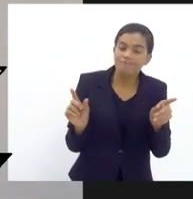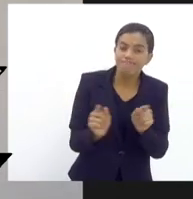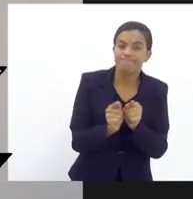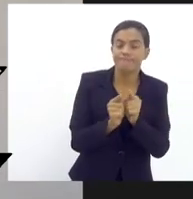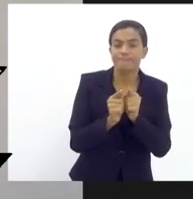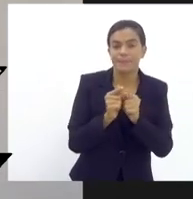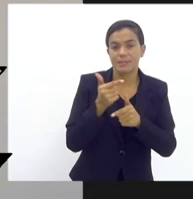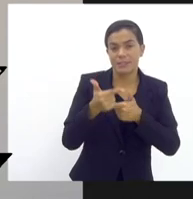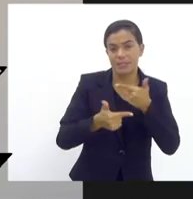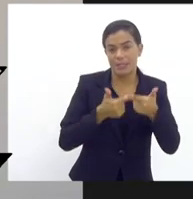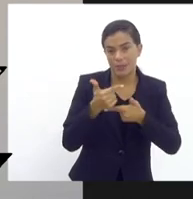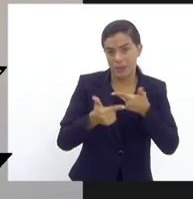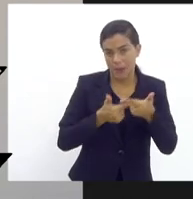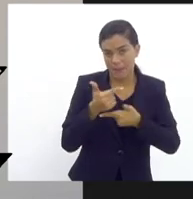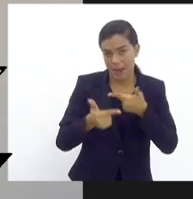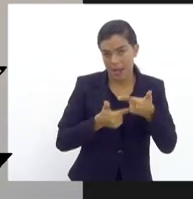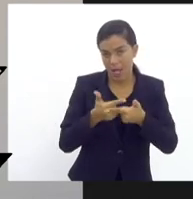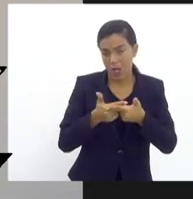né